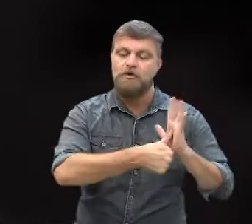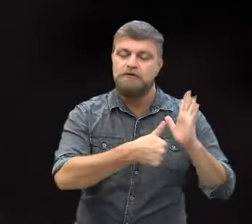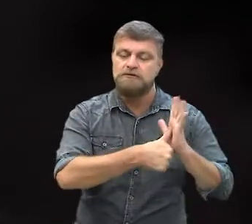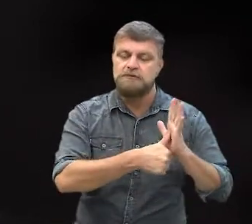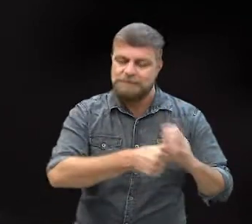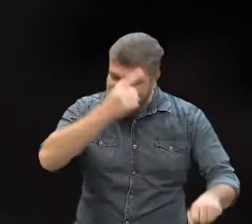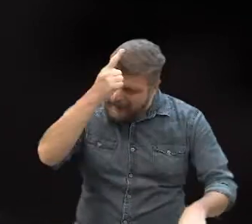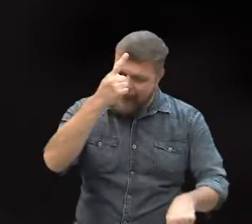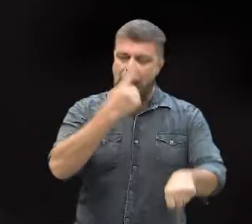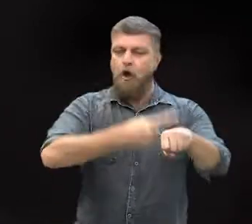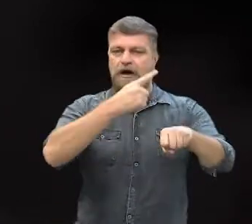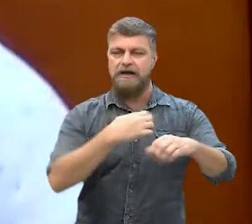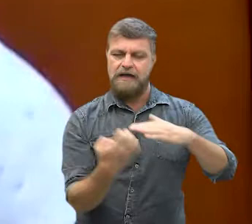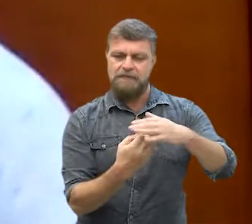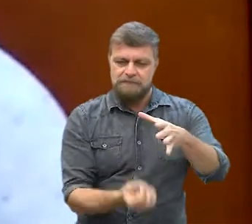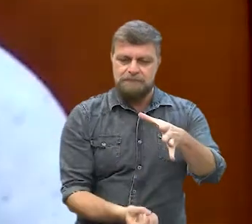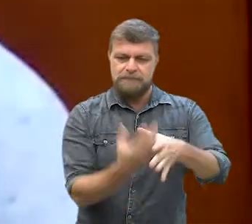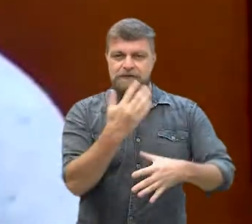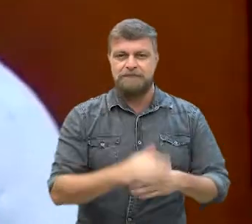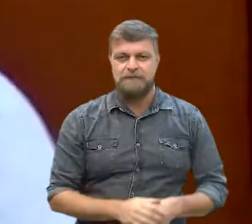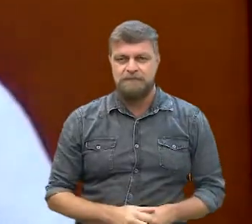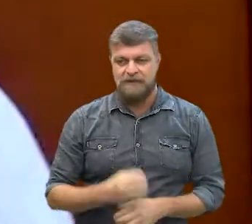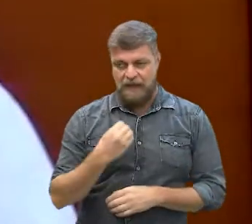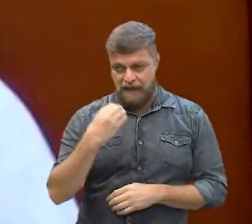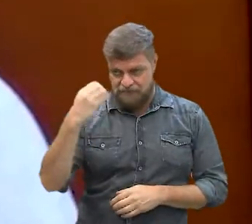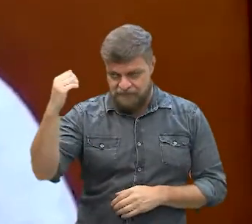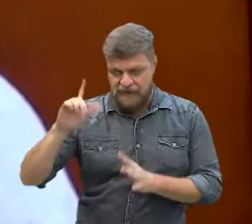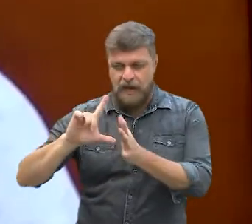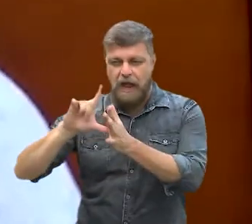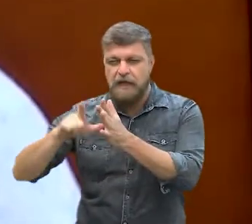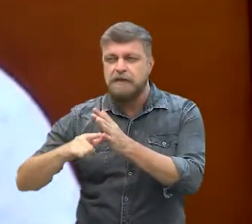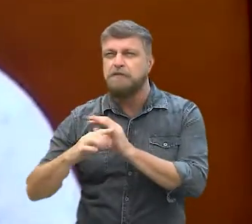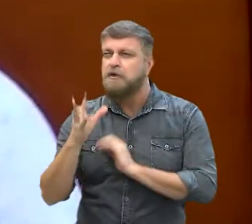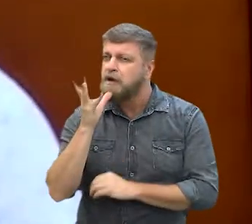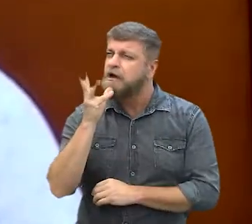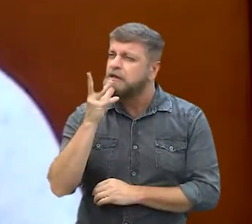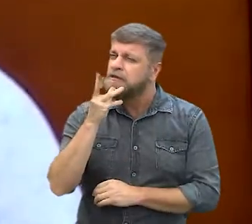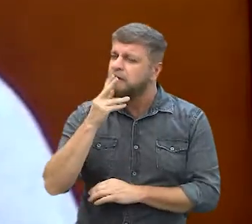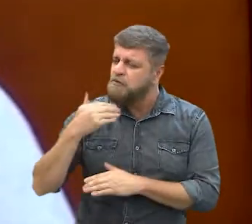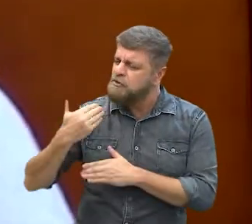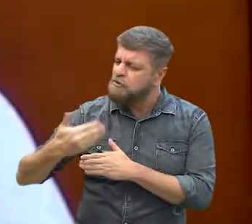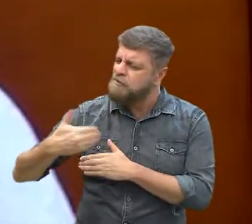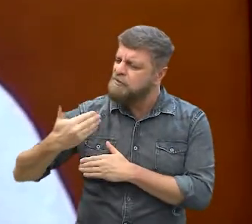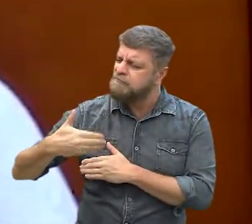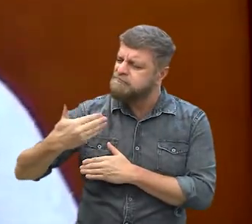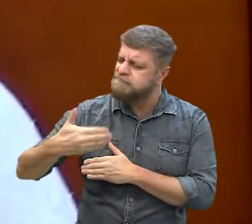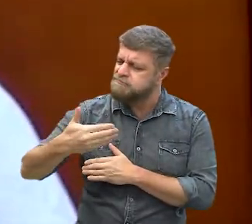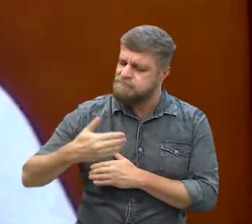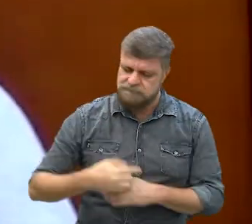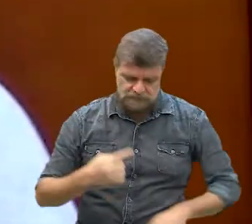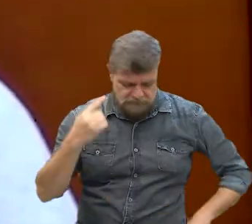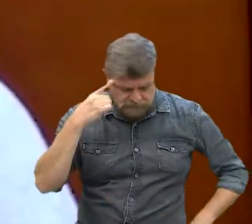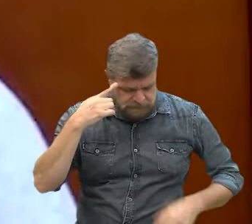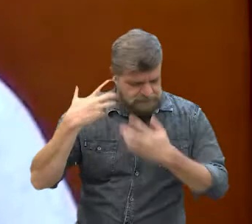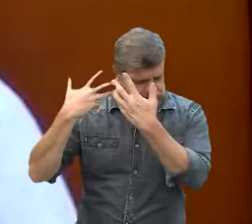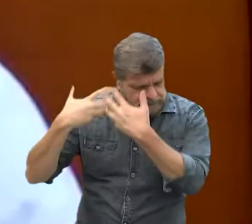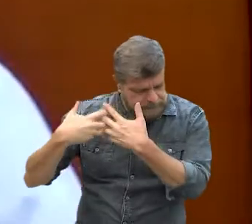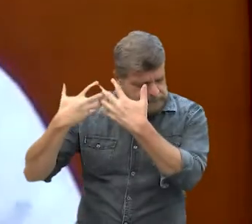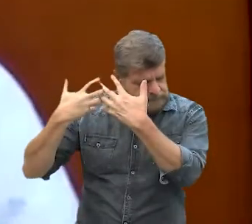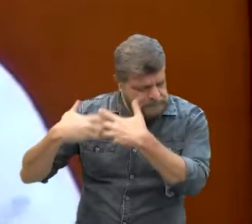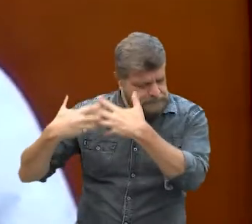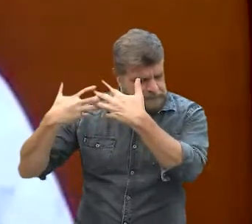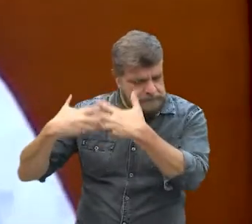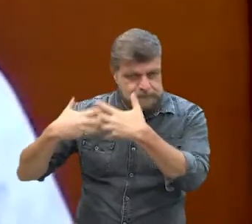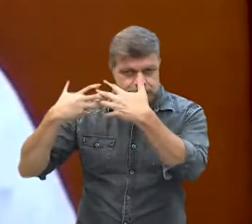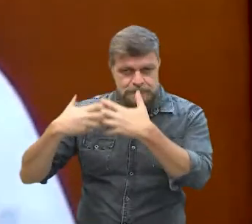disseram, essa é a hora? Depois da viagem demorou um tempo ainda, né, para a gente conseguir chegar nesse acordo, né? A gente ficou